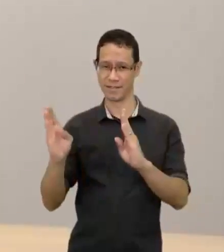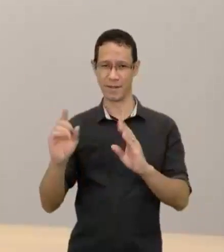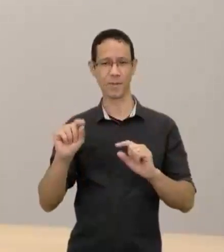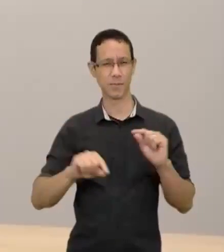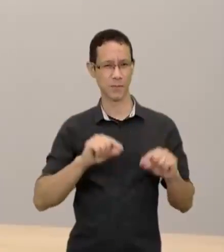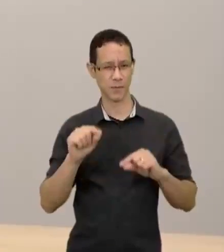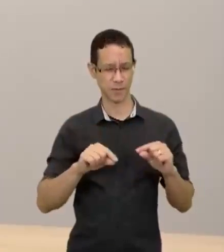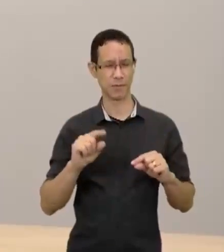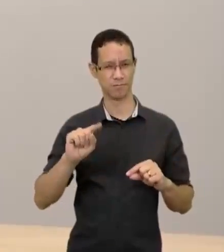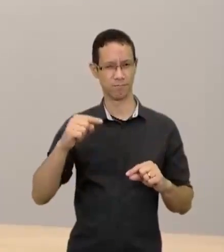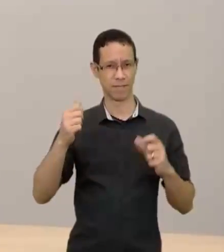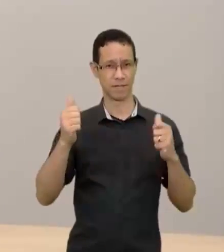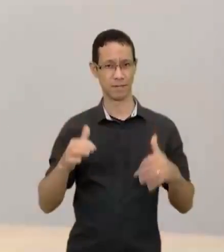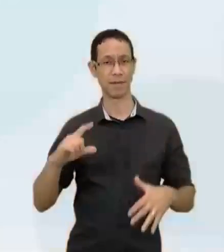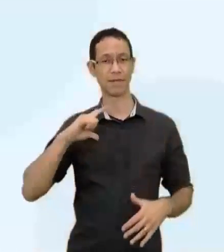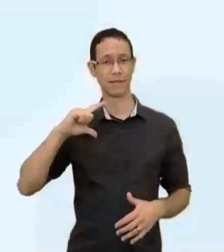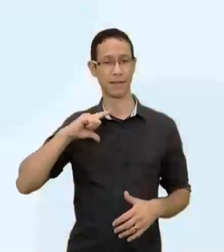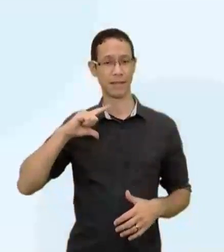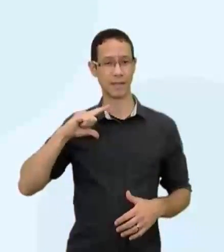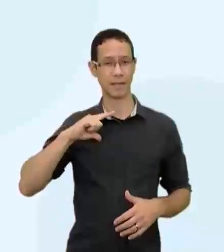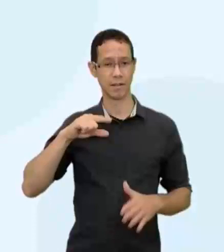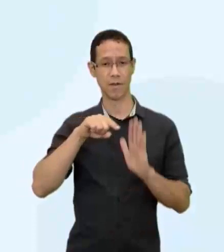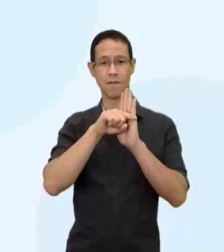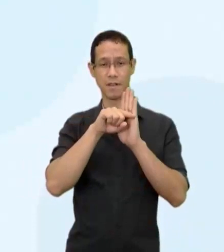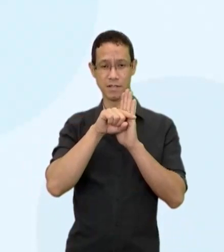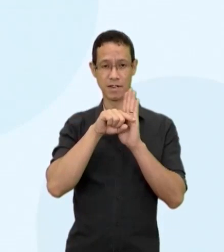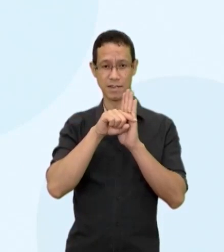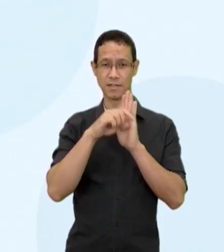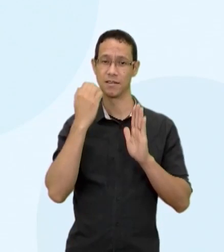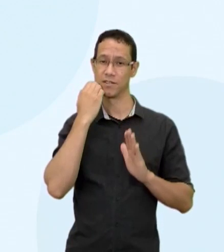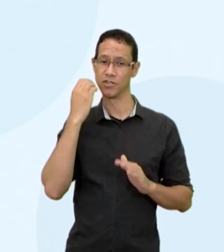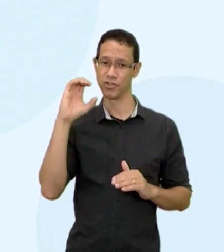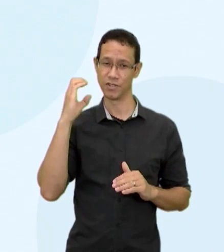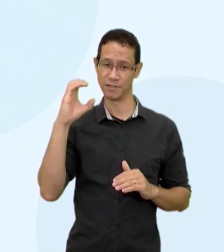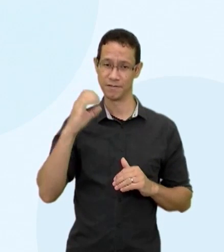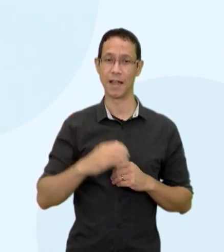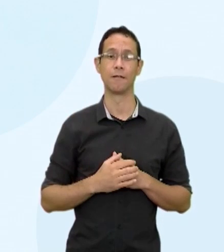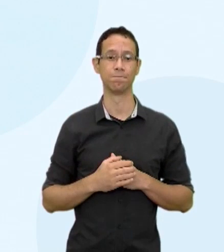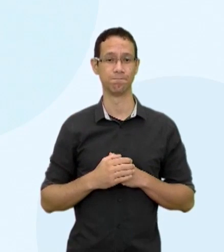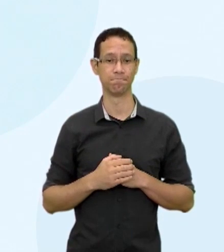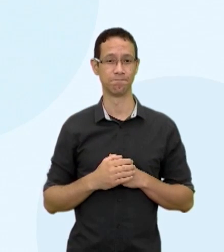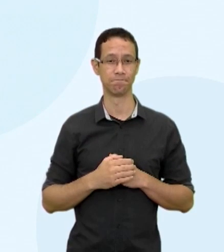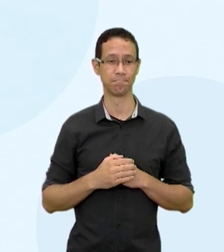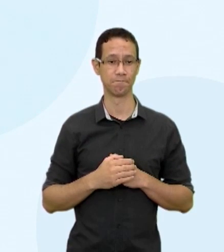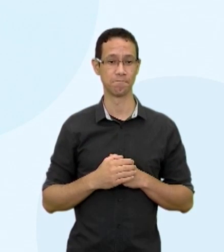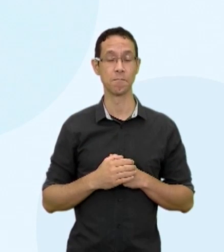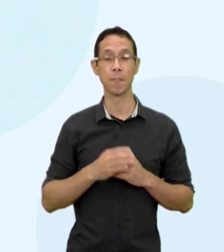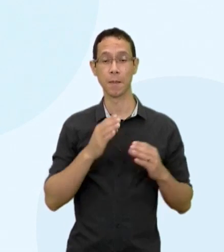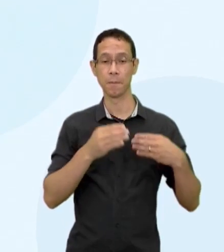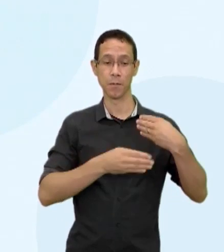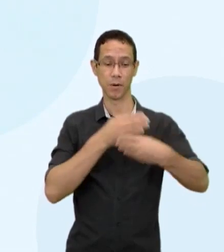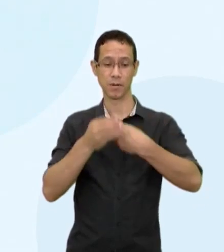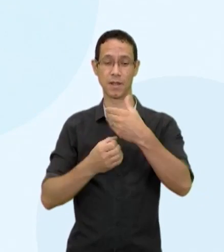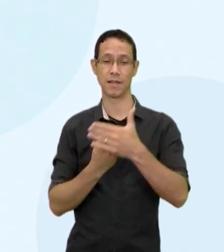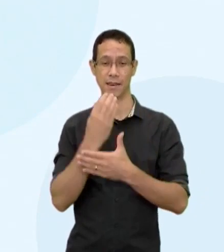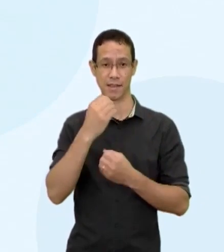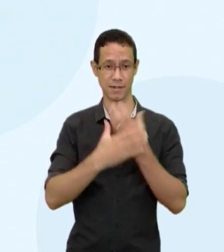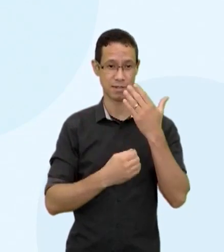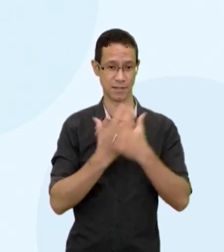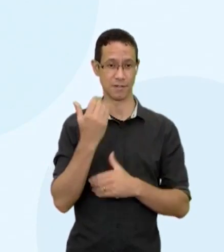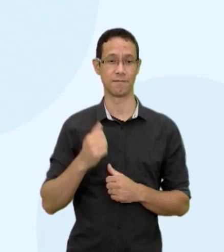essa unidade curricular, nós teremos investigação científica, processos criativos,